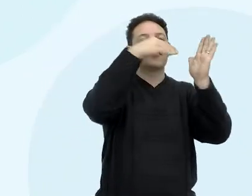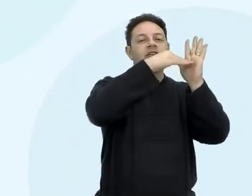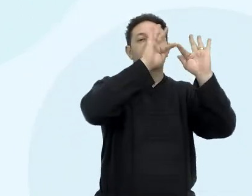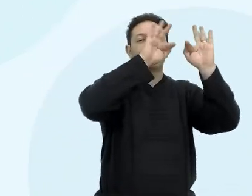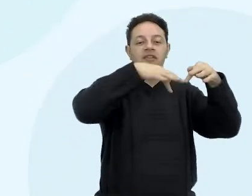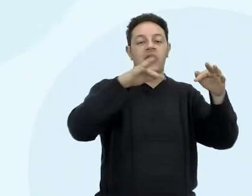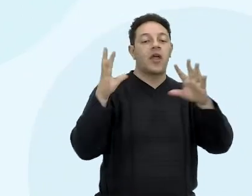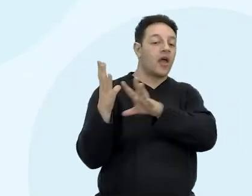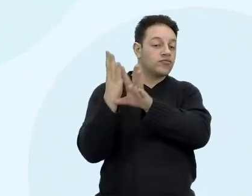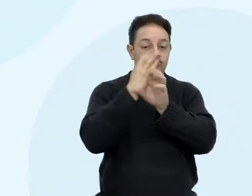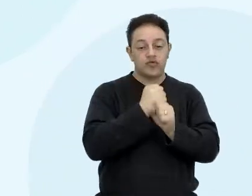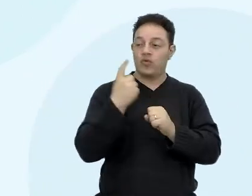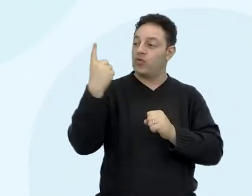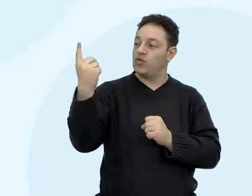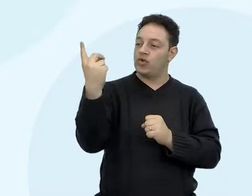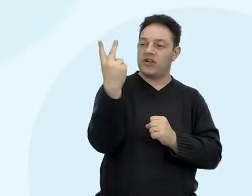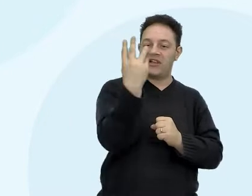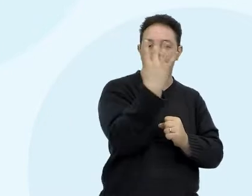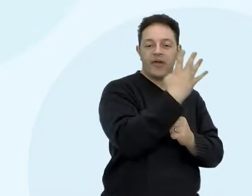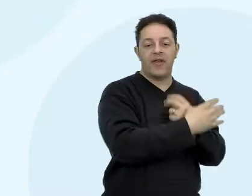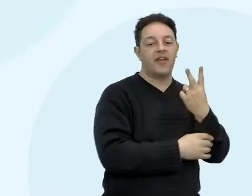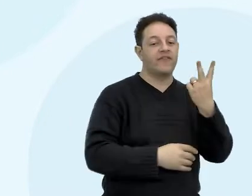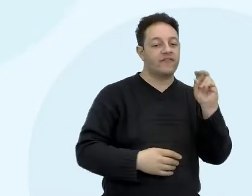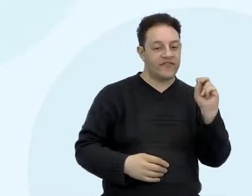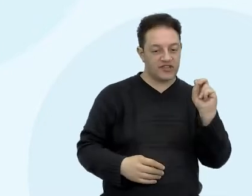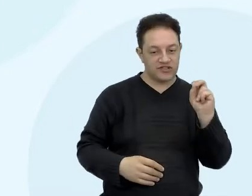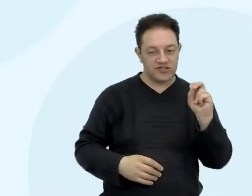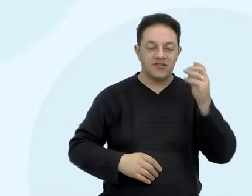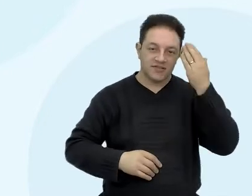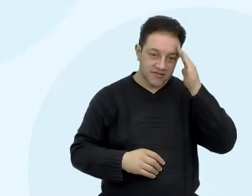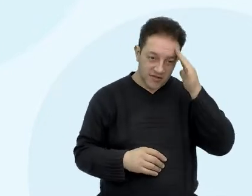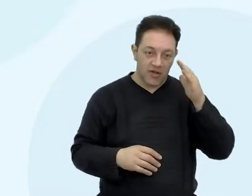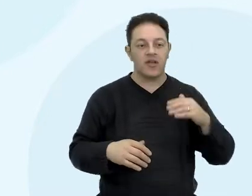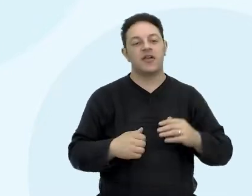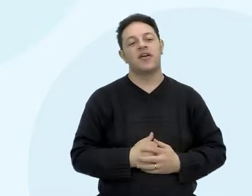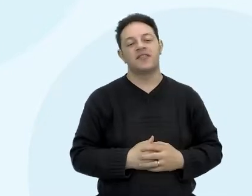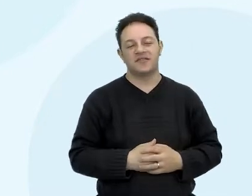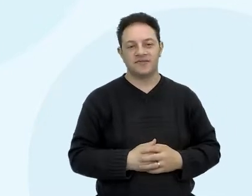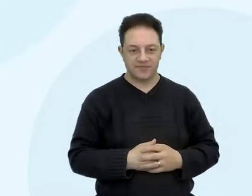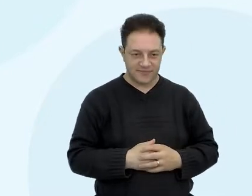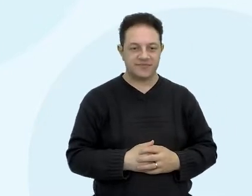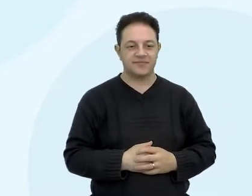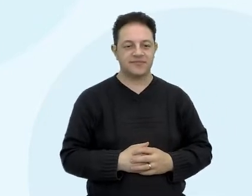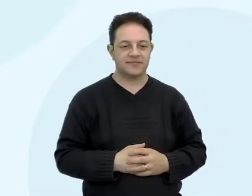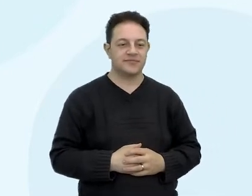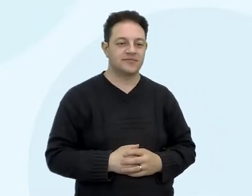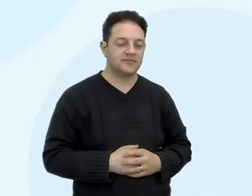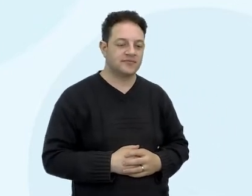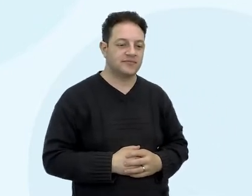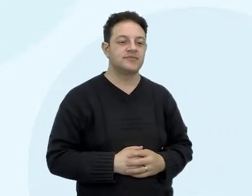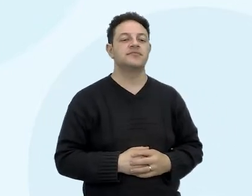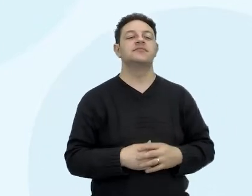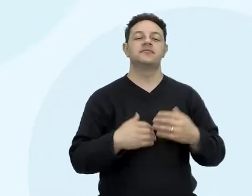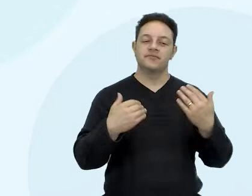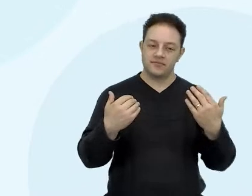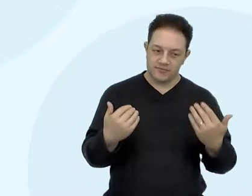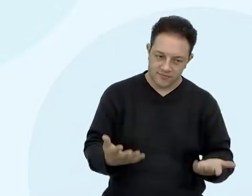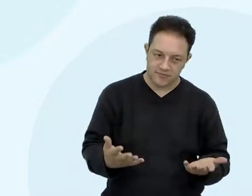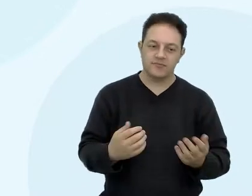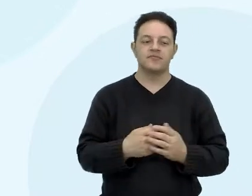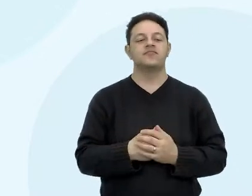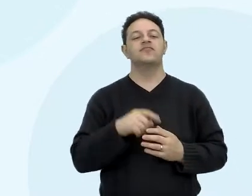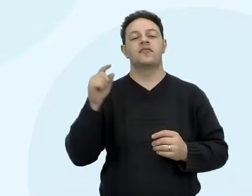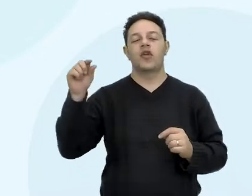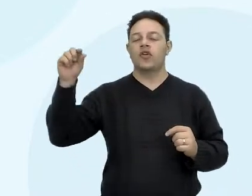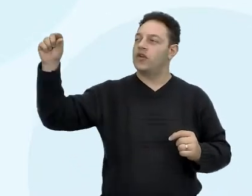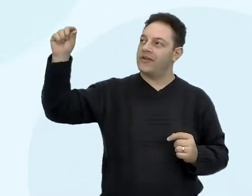uma trilha de 1 a 20 ou de 2 a 19. E aí ele vai chegar